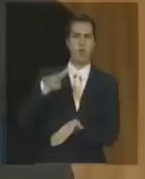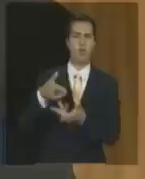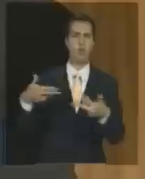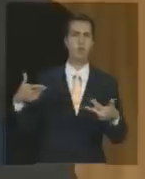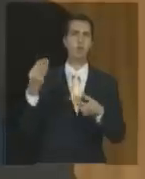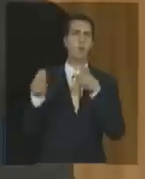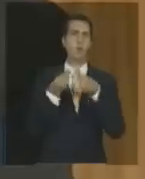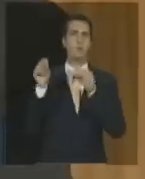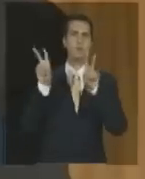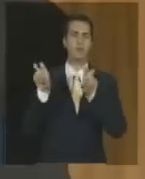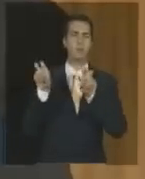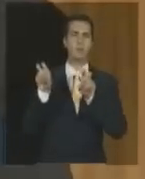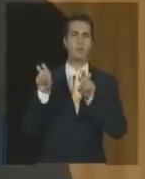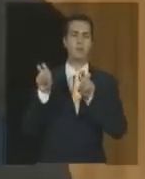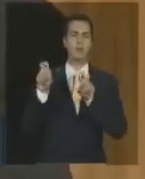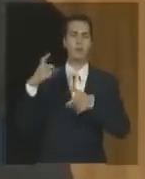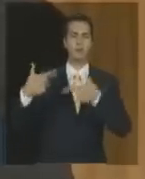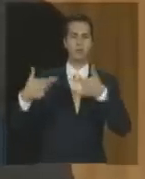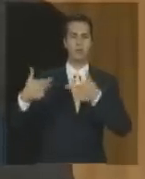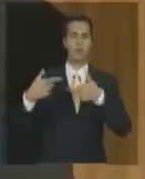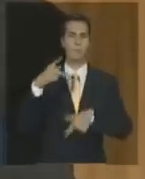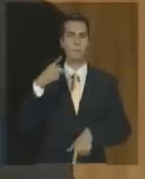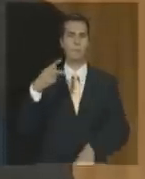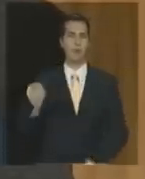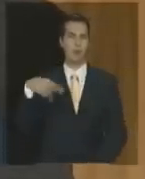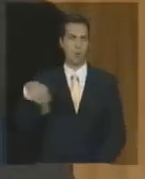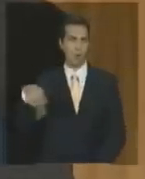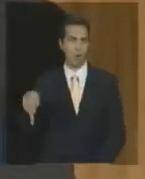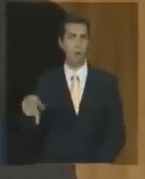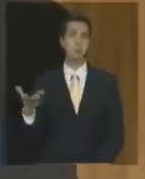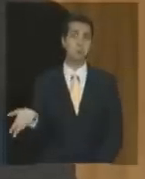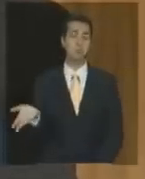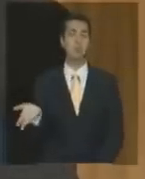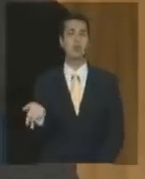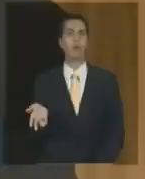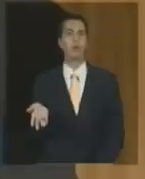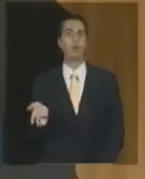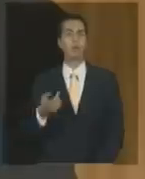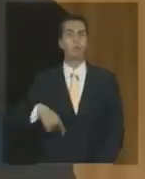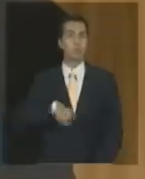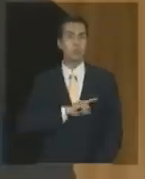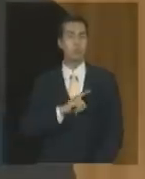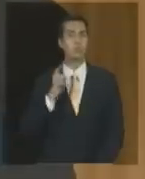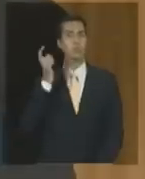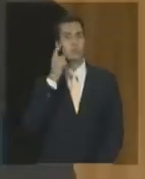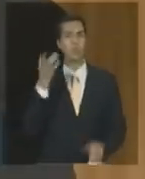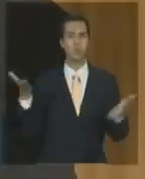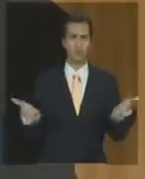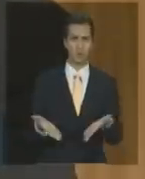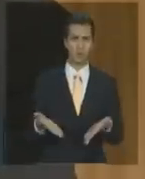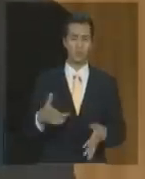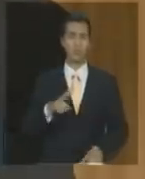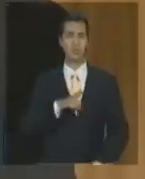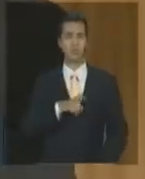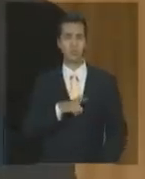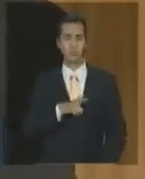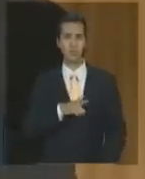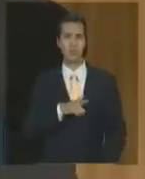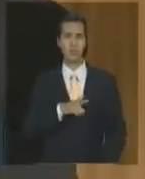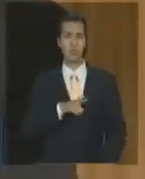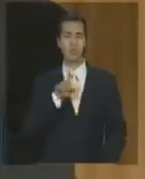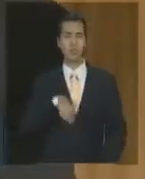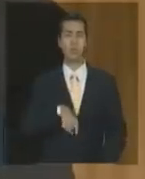Então, há um papel pedagógico nesse momento, no principal instrumento que a sociedade tem de informação, que são os